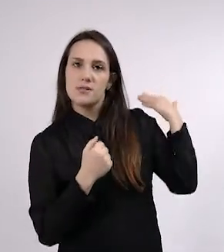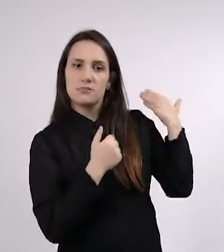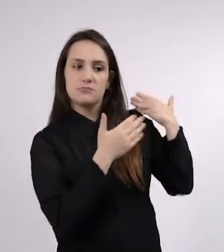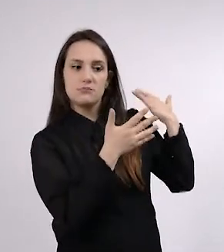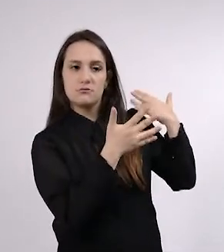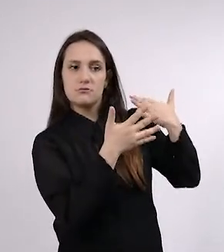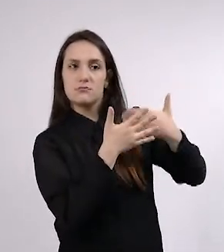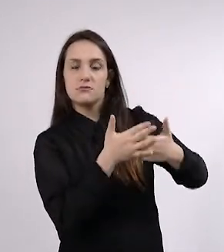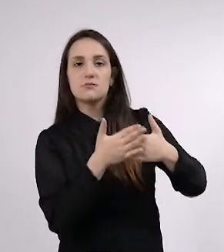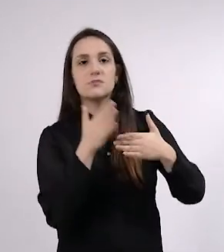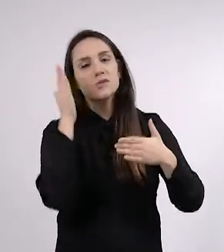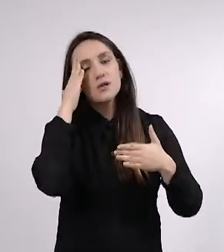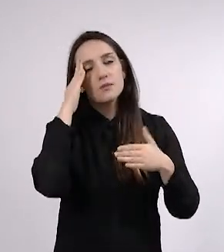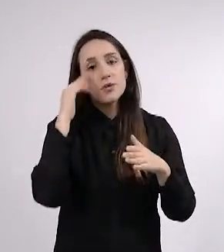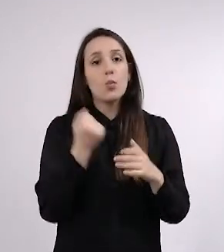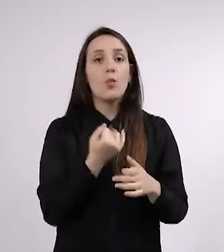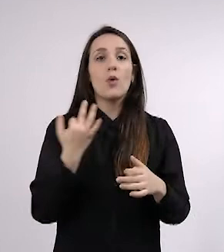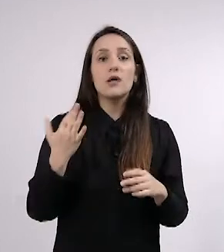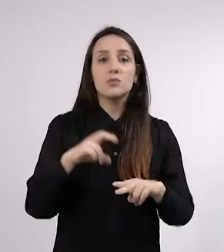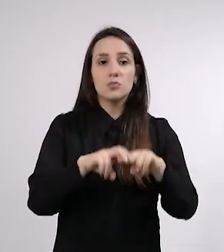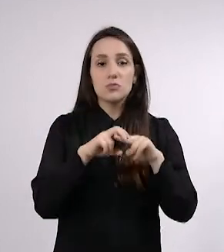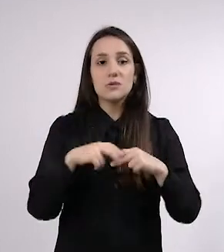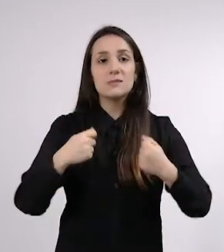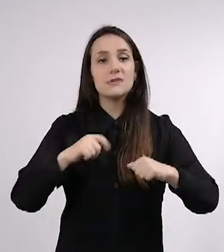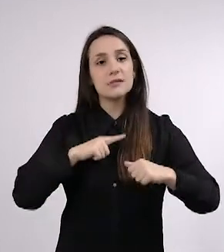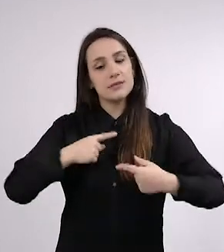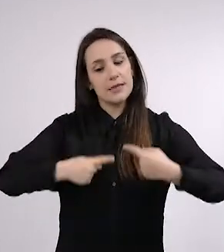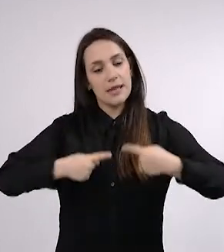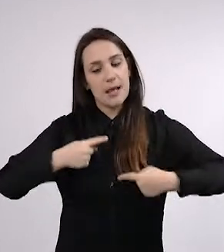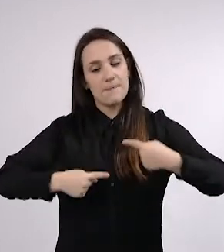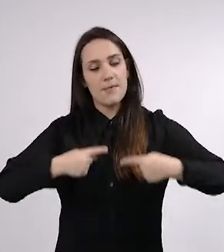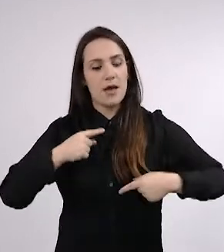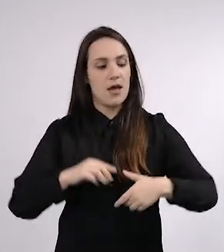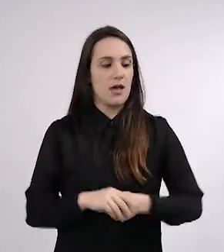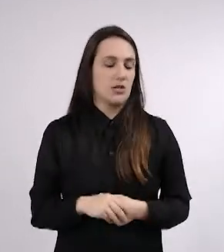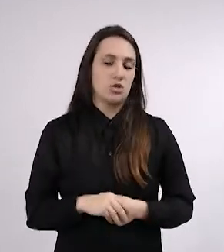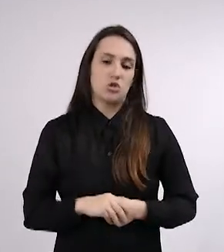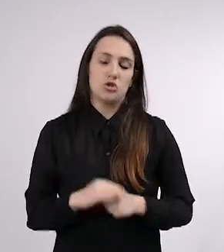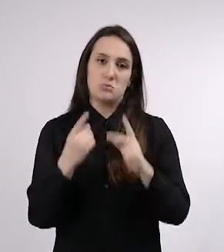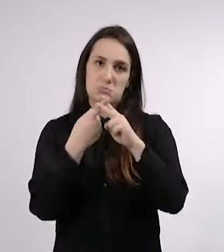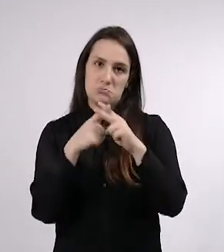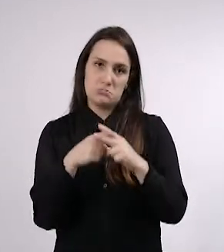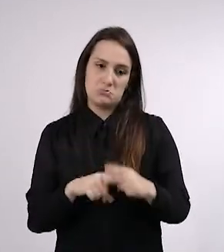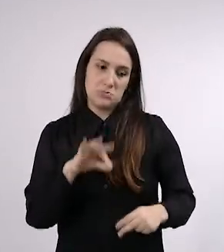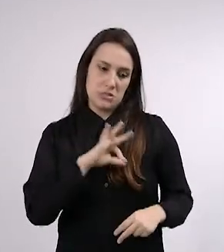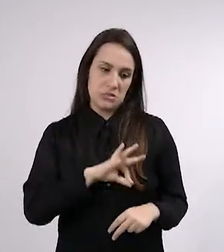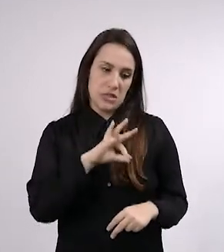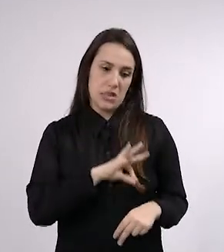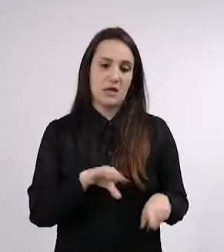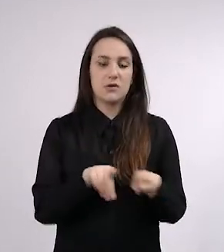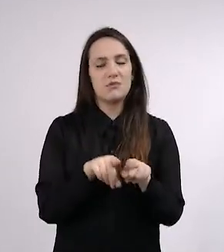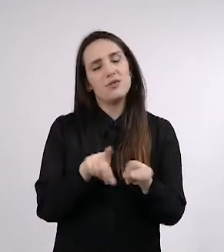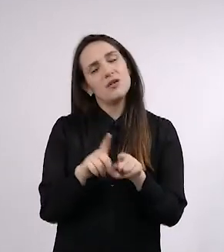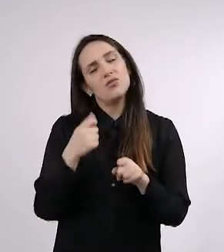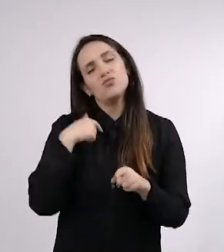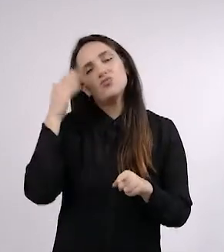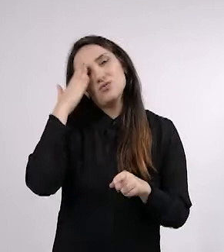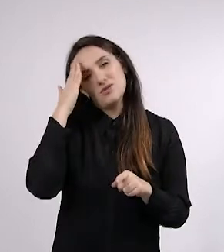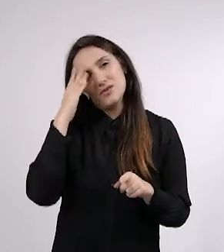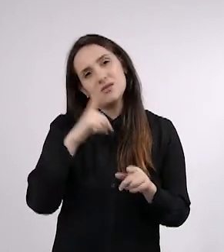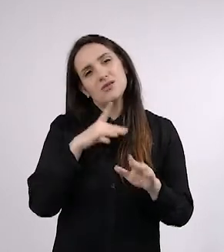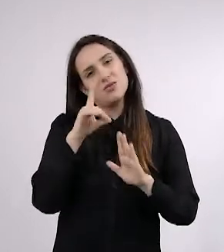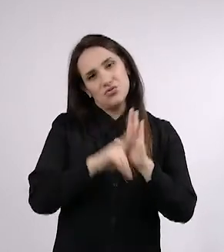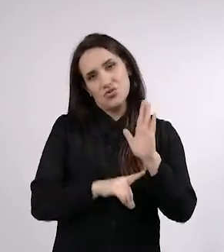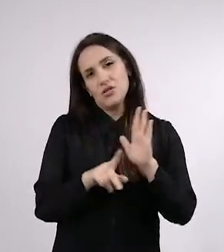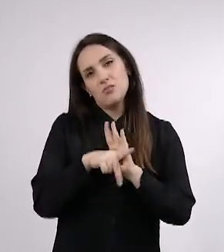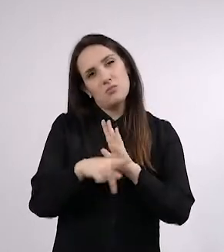fazer um cálculo para frente. Por isso, muito o debate da questão de reajuste de servidores, de direito, a gente sabe o que é